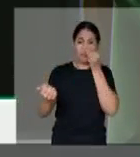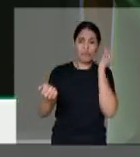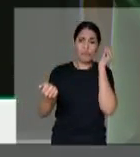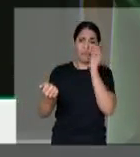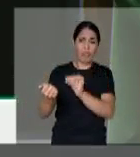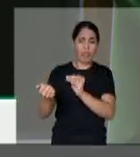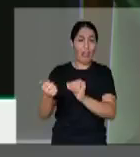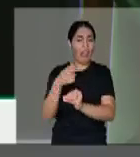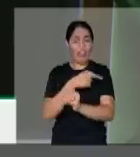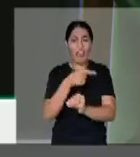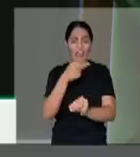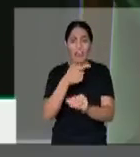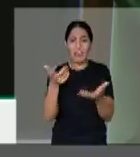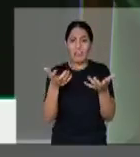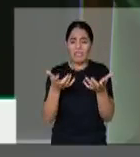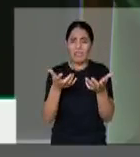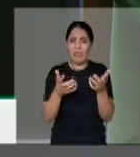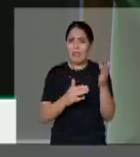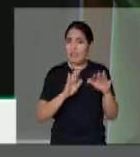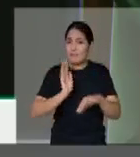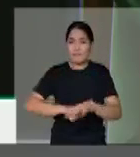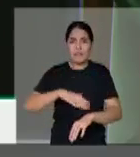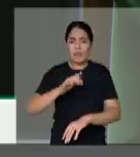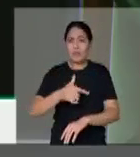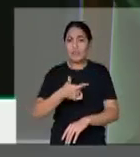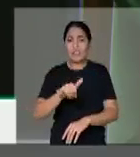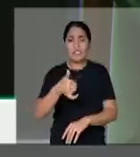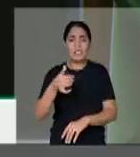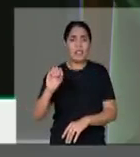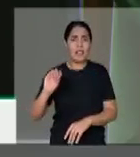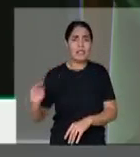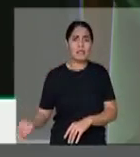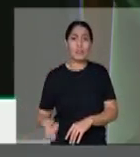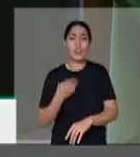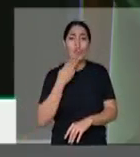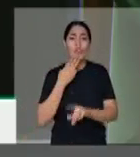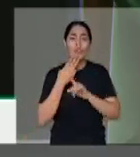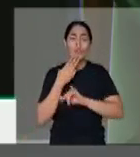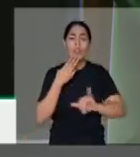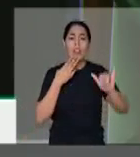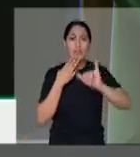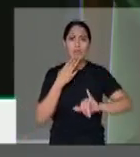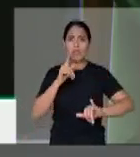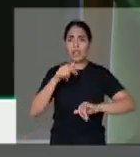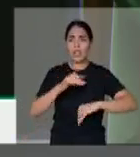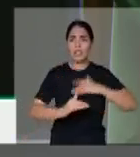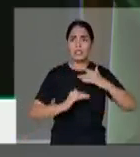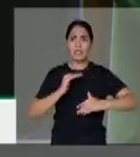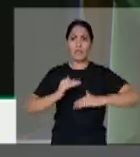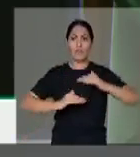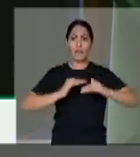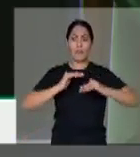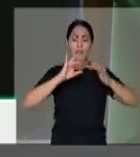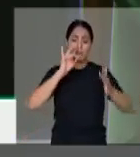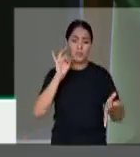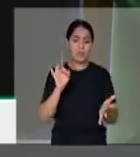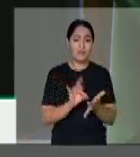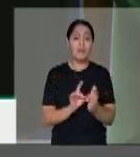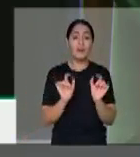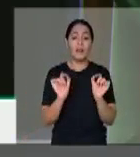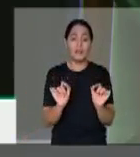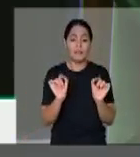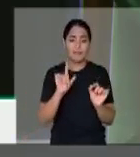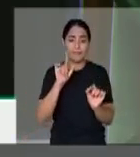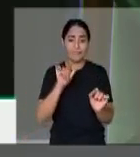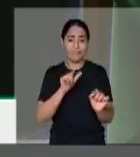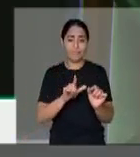está disposta a submeter mais de 210 milhões de brasileiros ao que ele chama de desenvolvimento, mas que, na realidade,